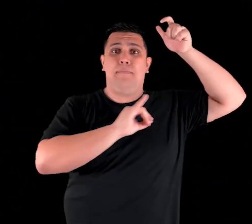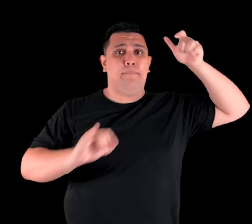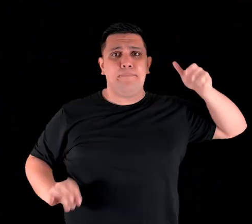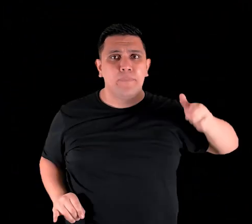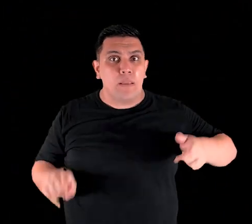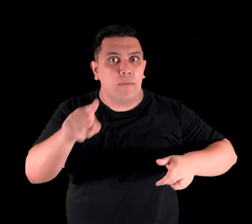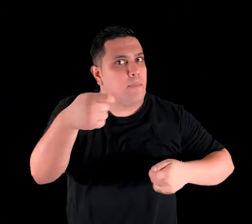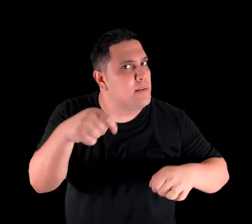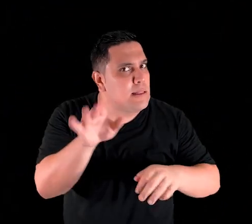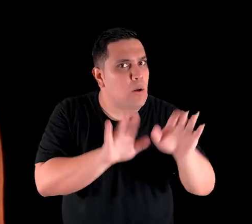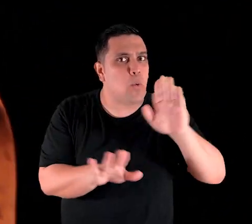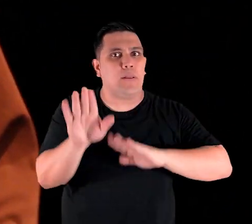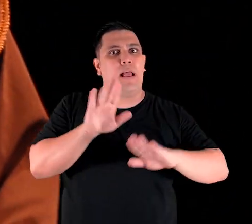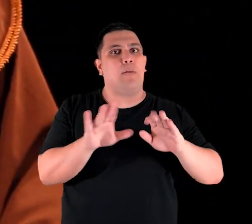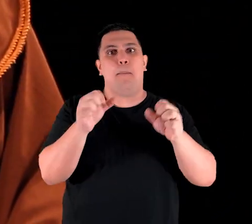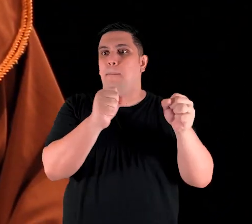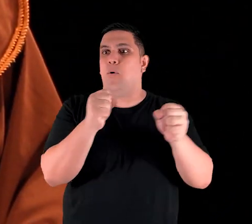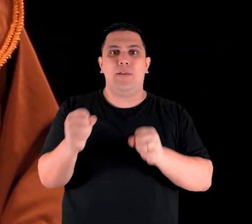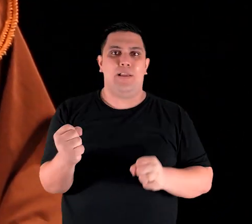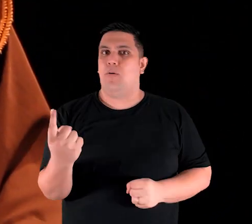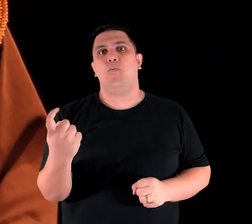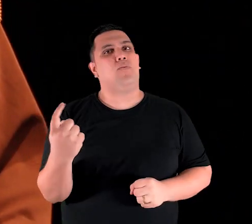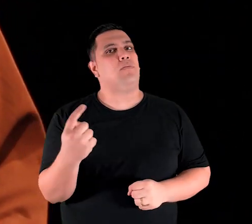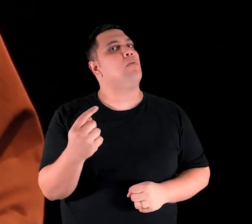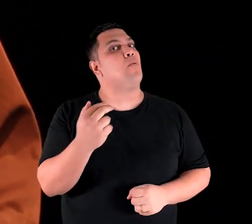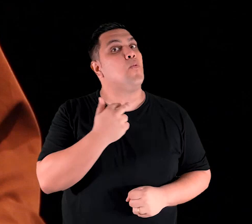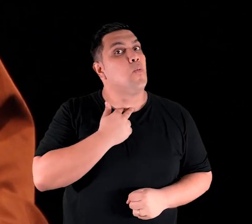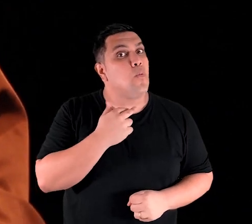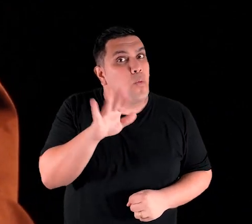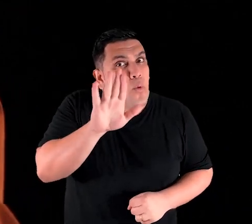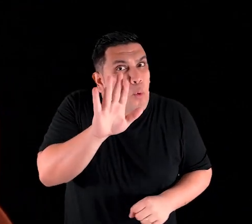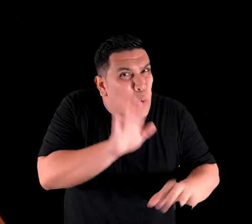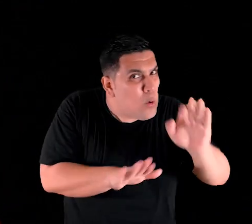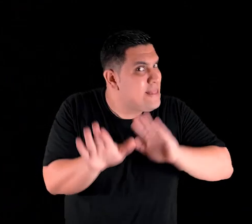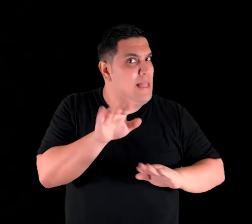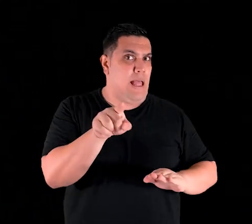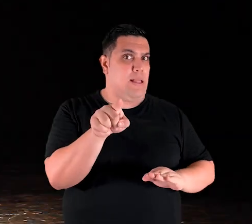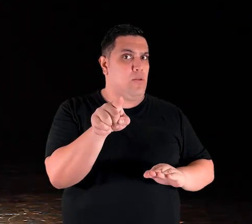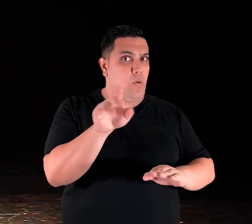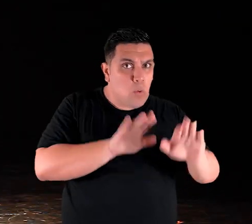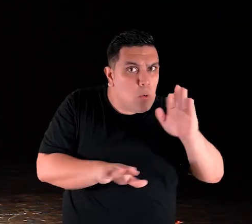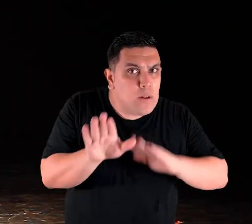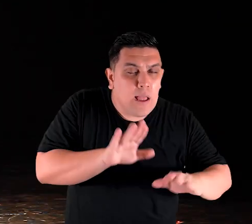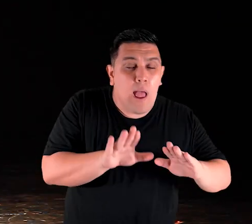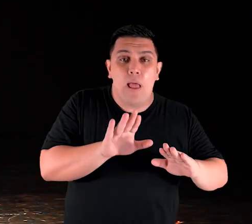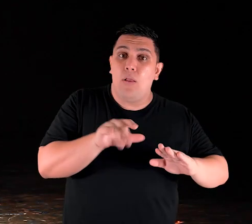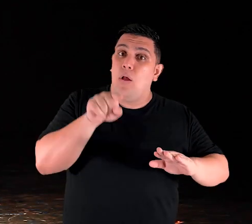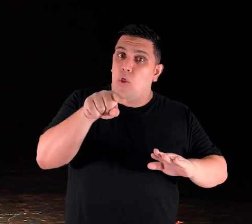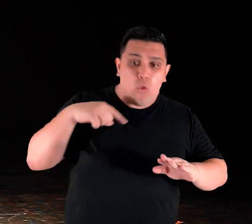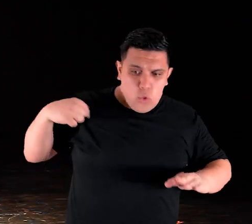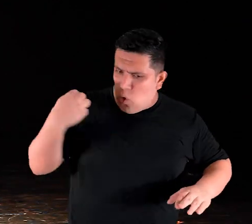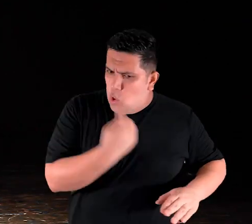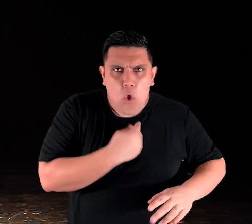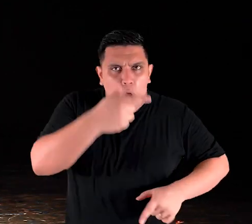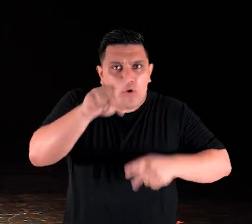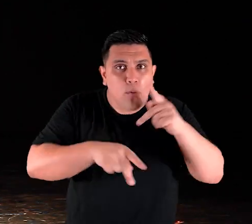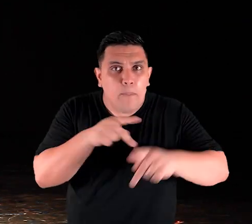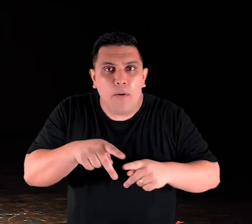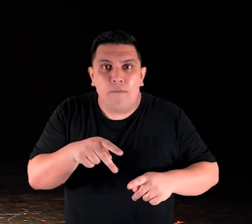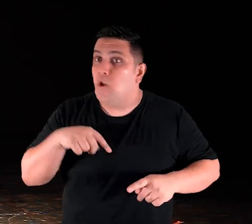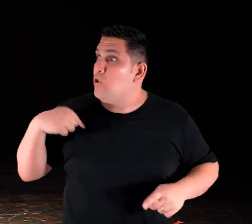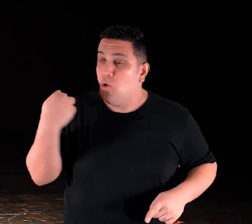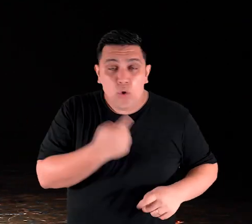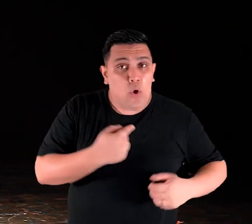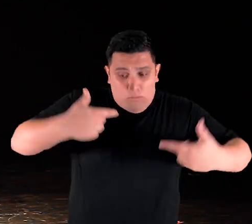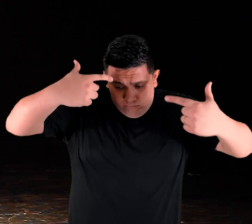Tomem cuidado com o poder absoluto. Nós, o povo, nós somos